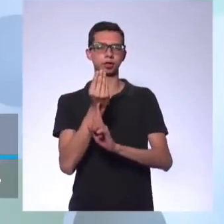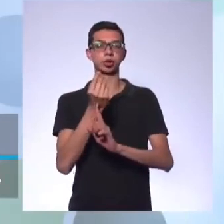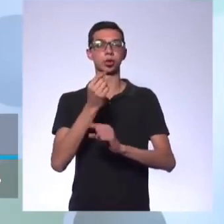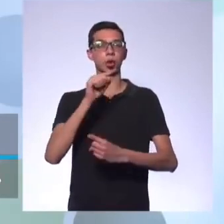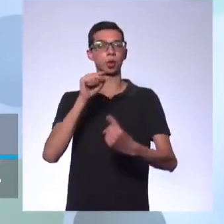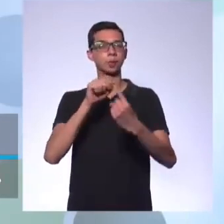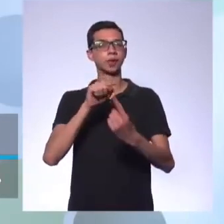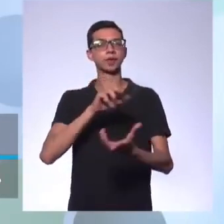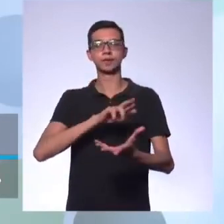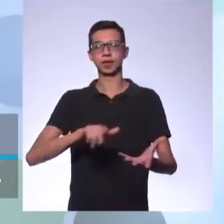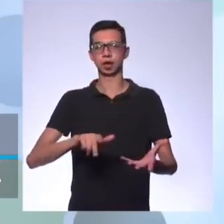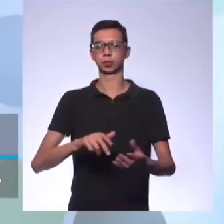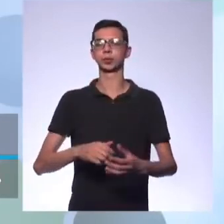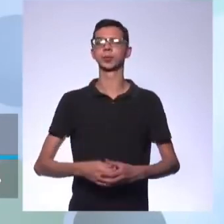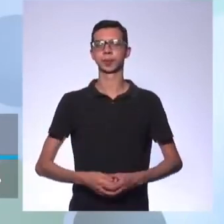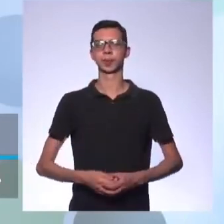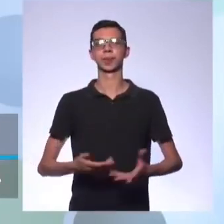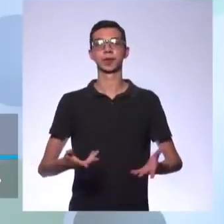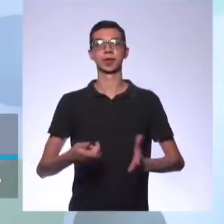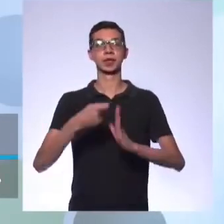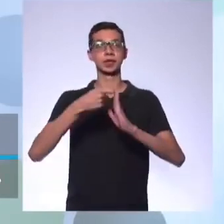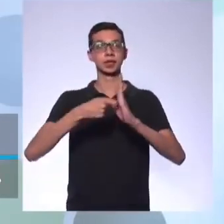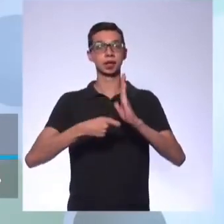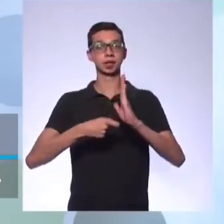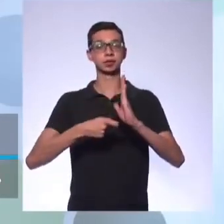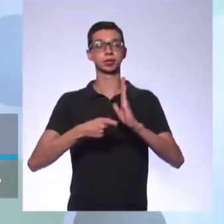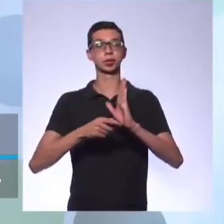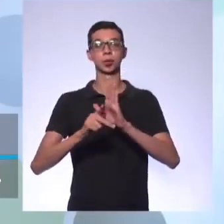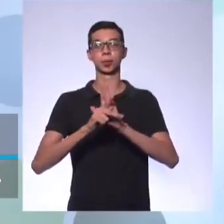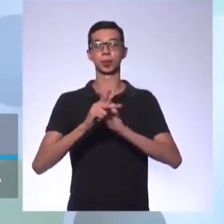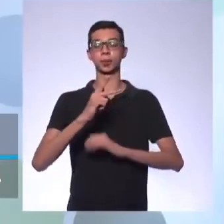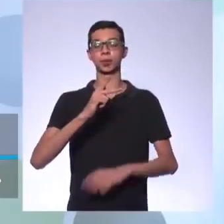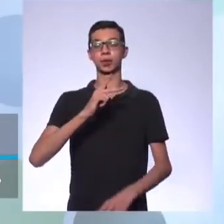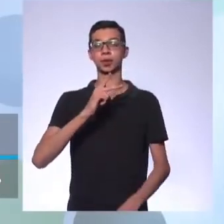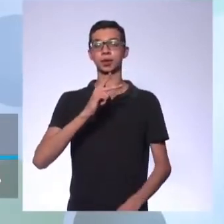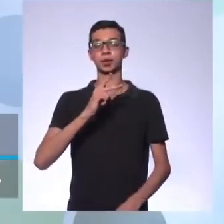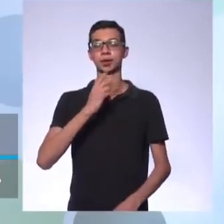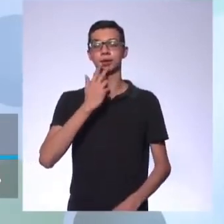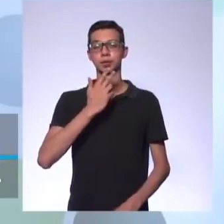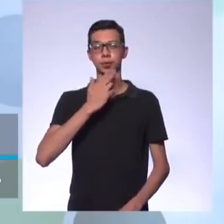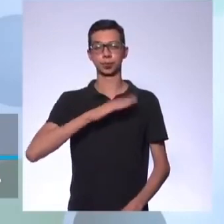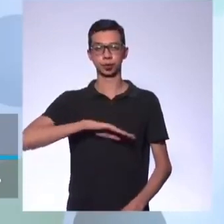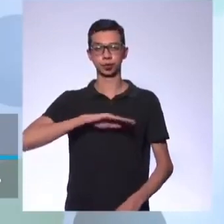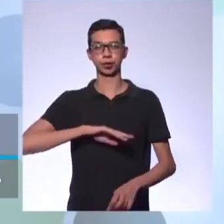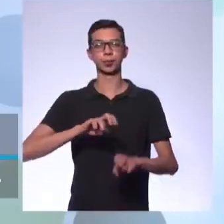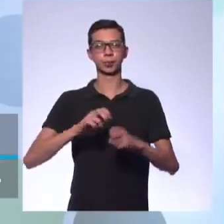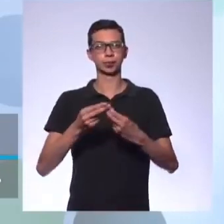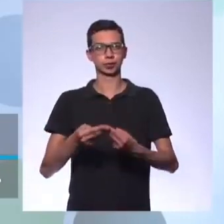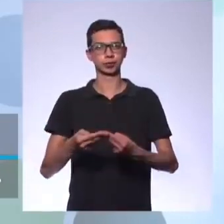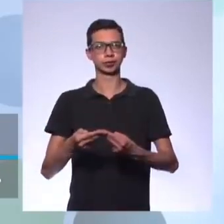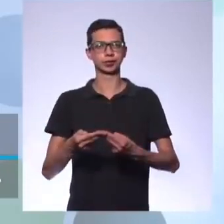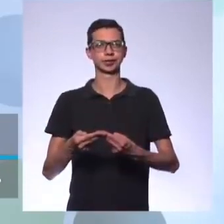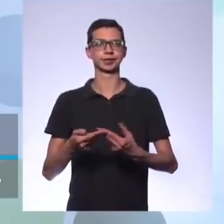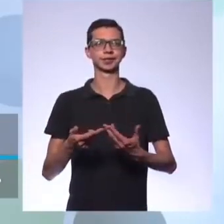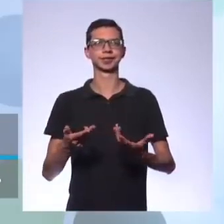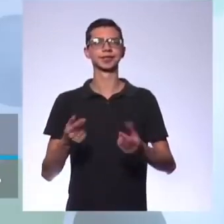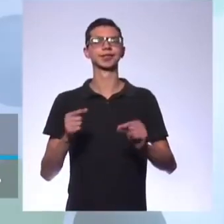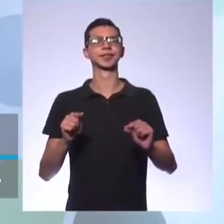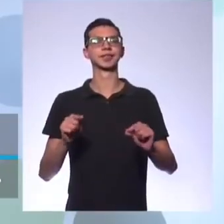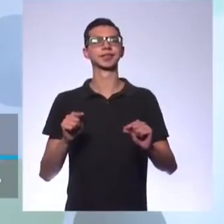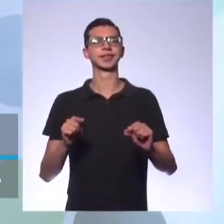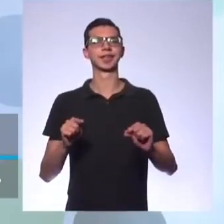né? E o texto rap da língua portuguesa busca isso, buscar é complicado, né, professor?